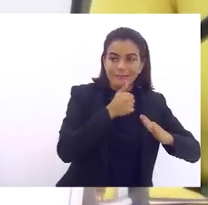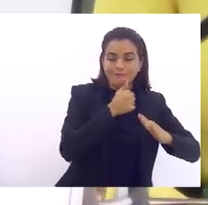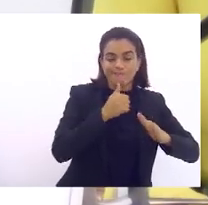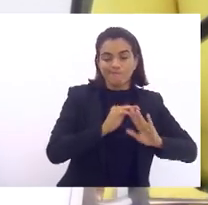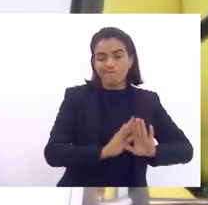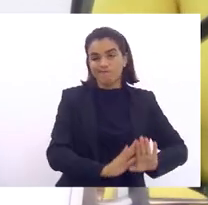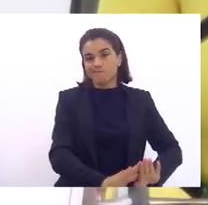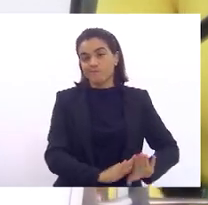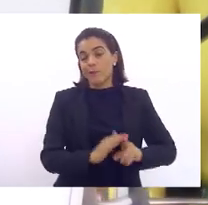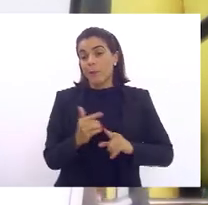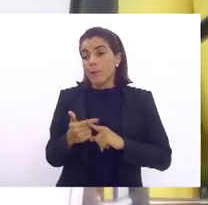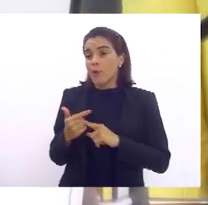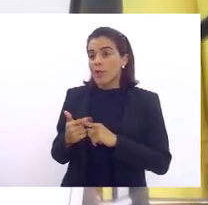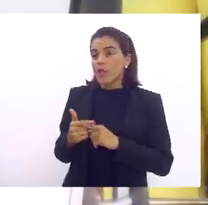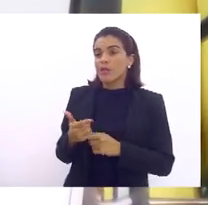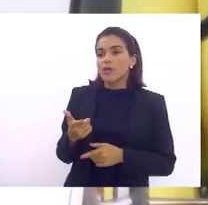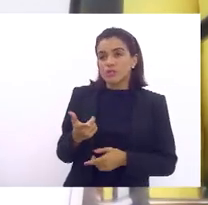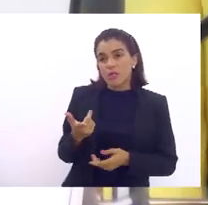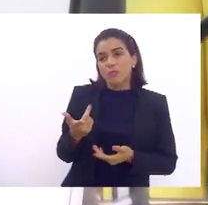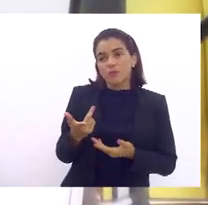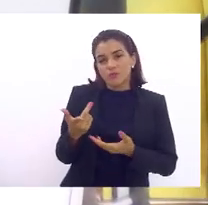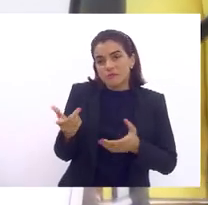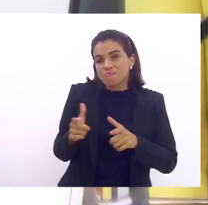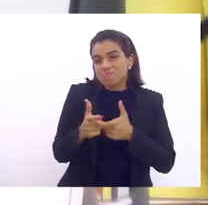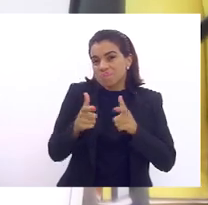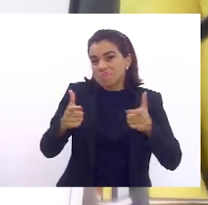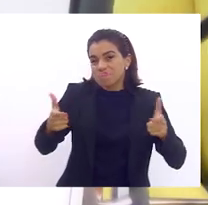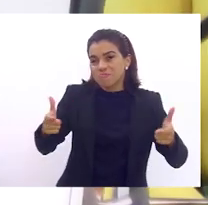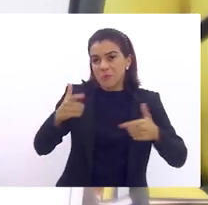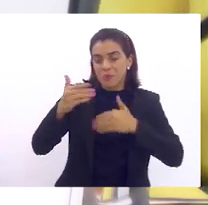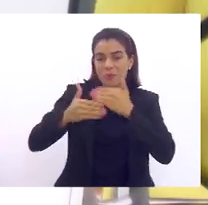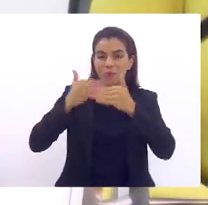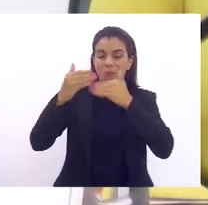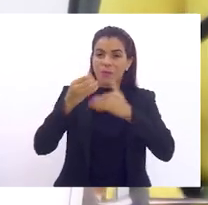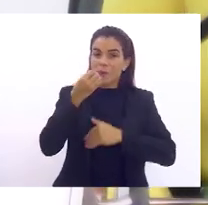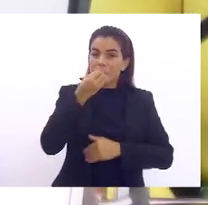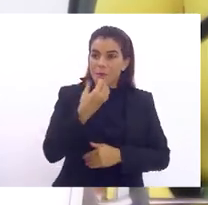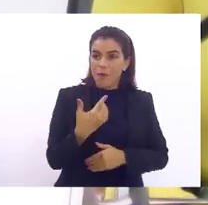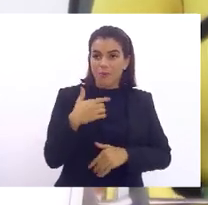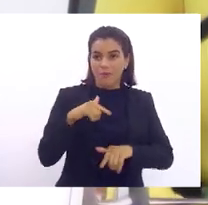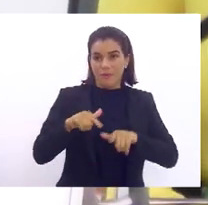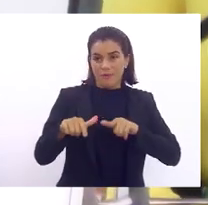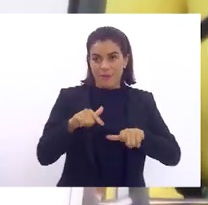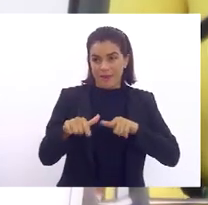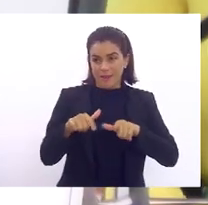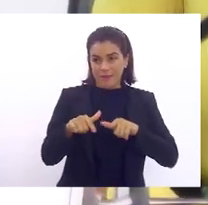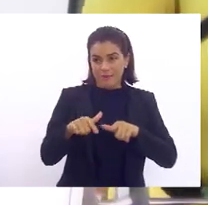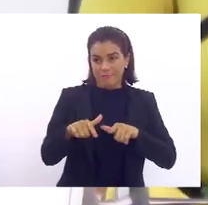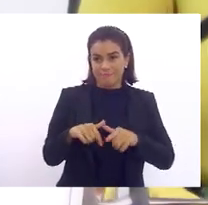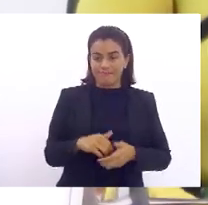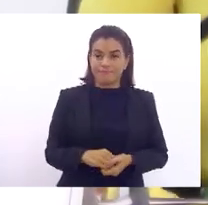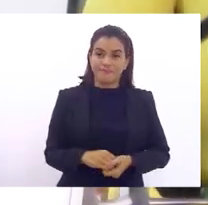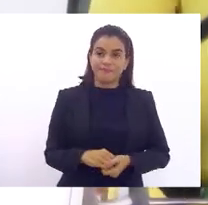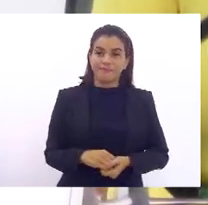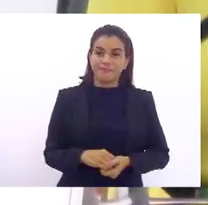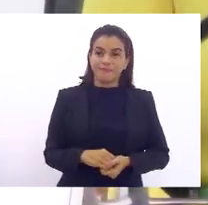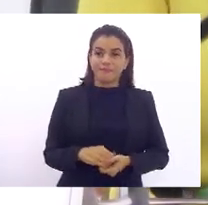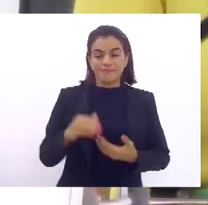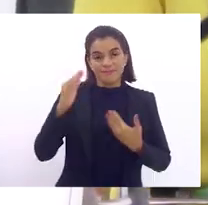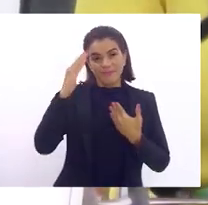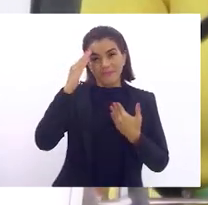estamos dizer envolvendo um bom trabalho dentro da nossa capacidade